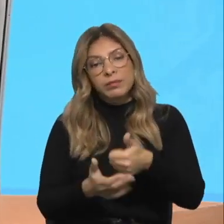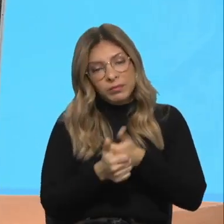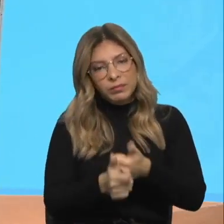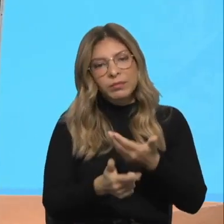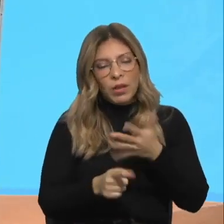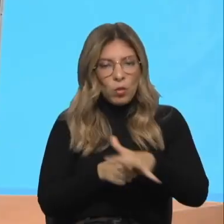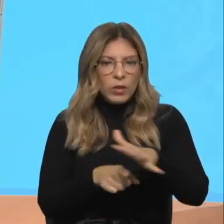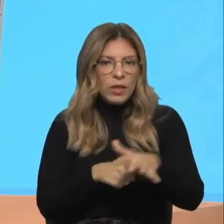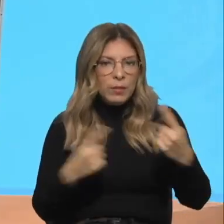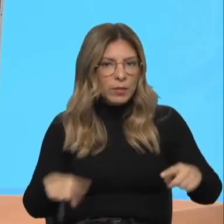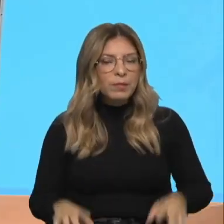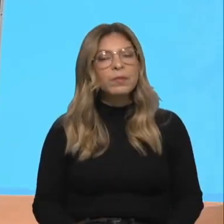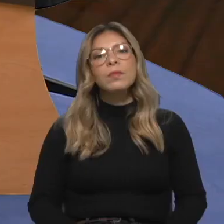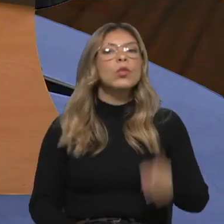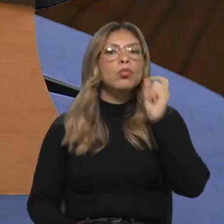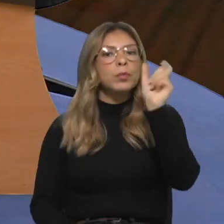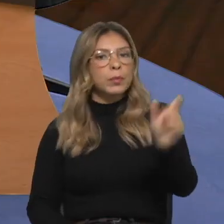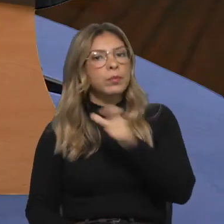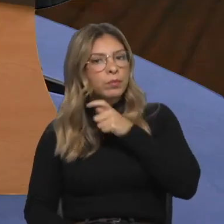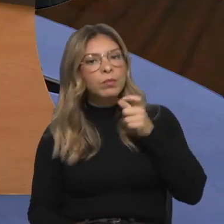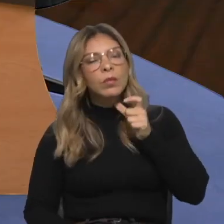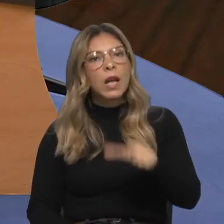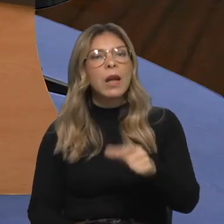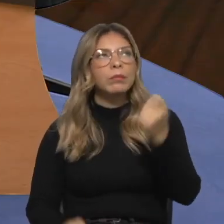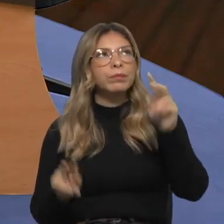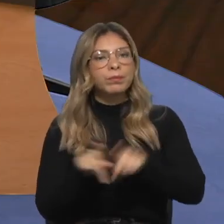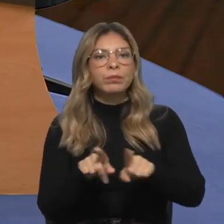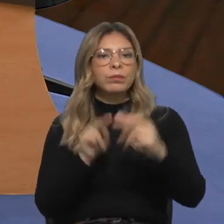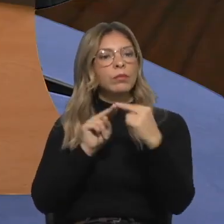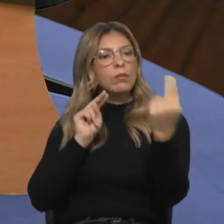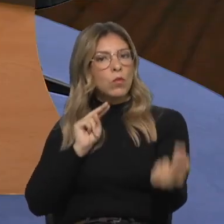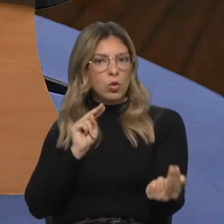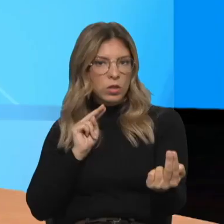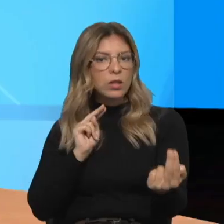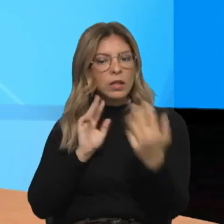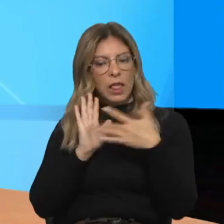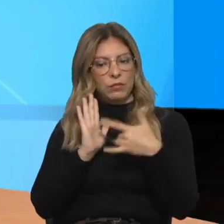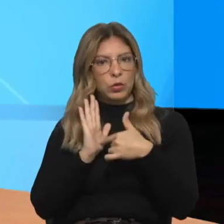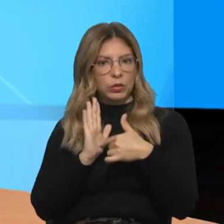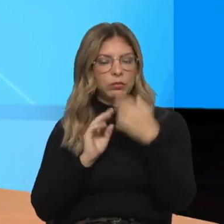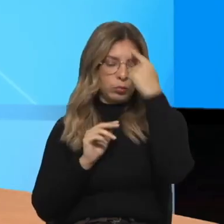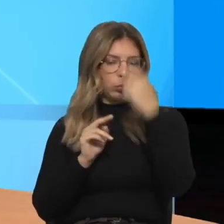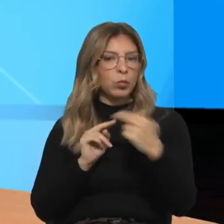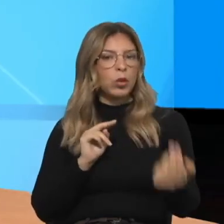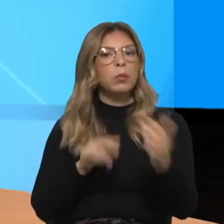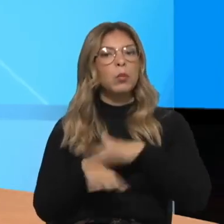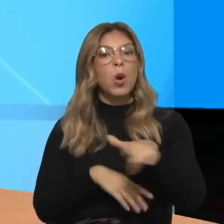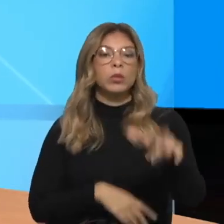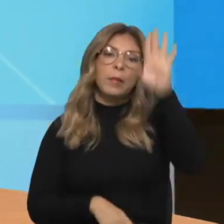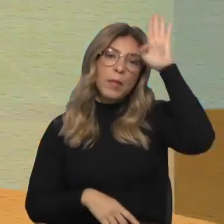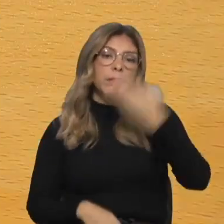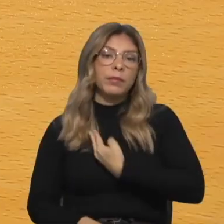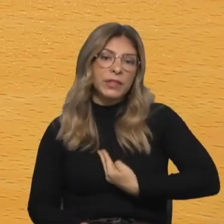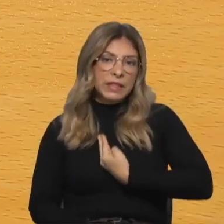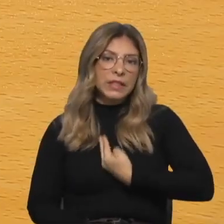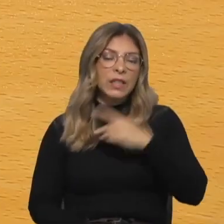padre Frazão Correia faz aqui uma ponte, porque logo no início do livro fala à memória feliz de Francisco e ao desejo